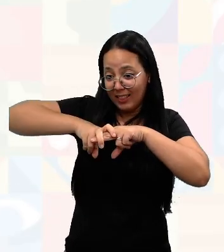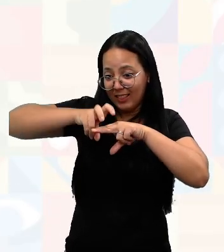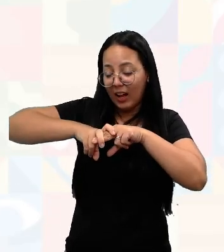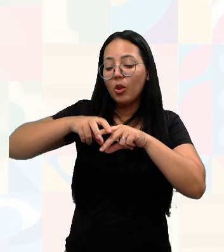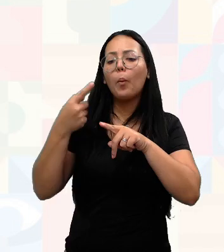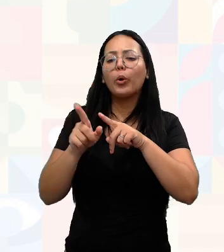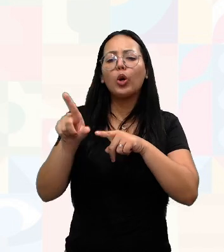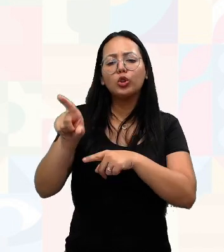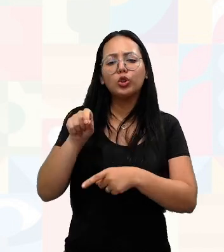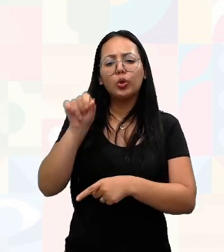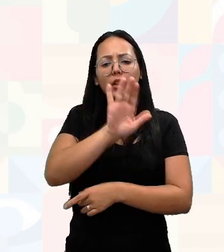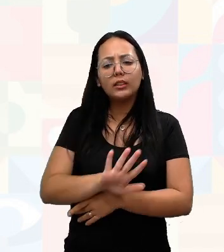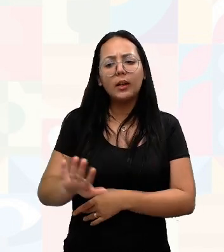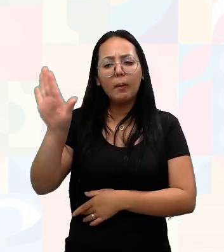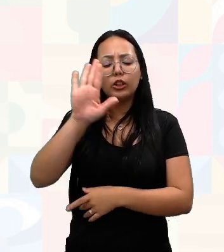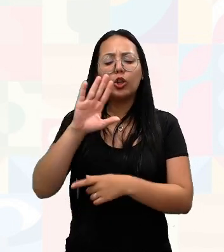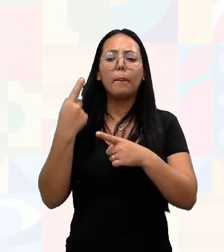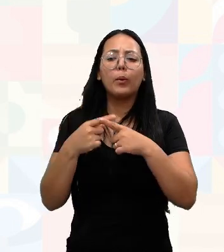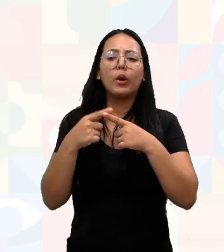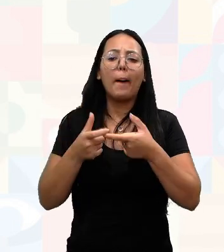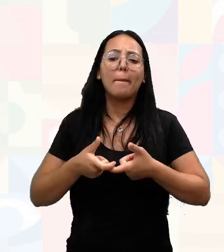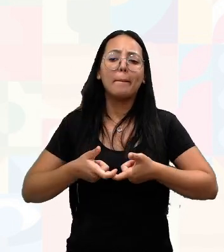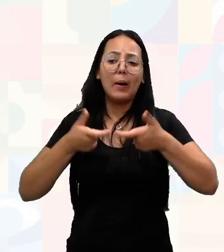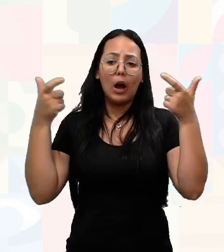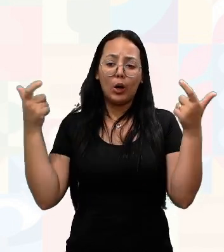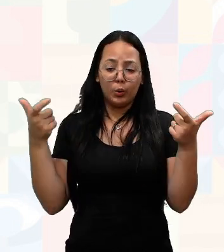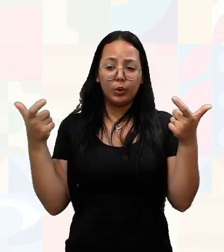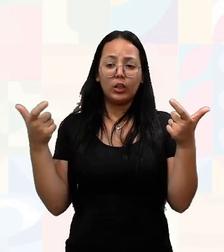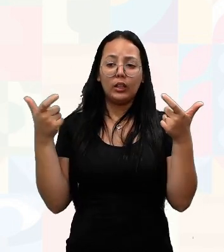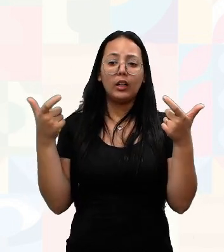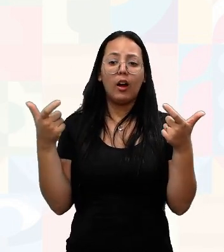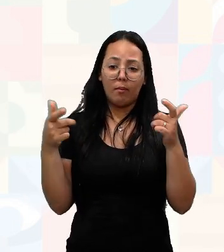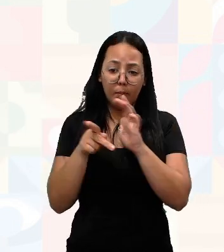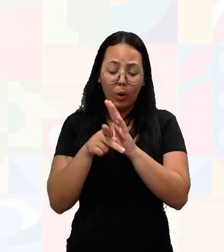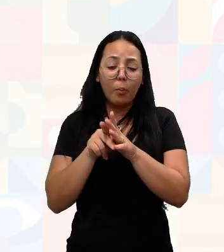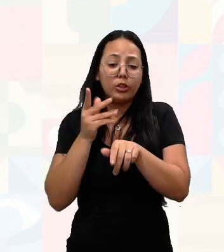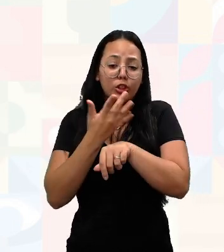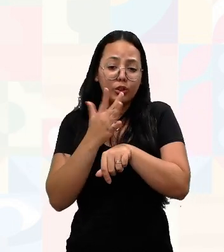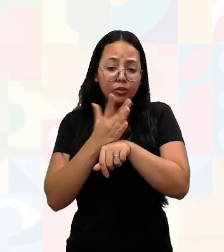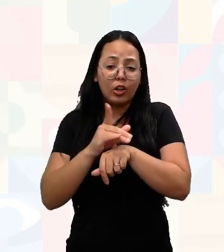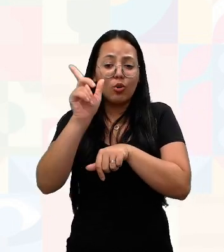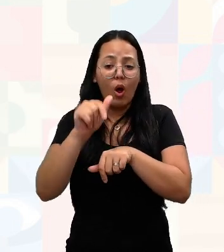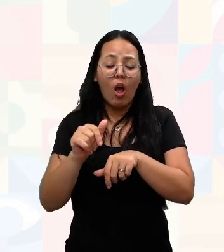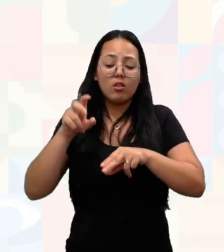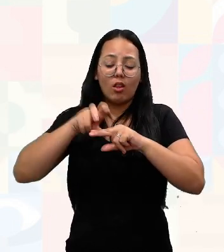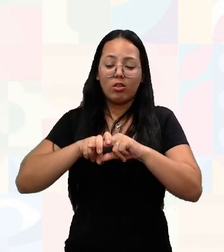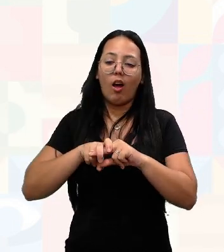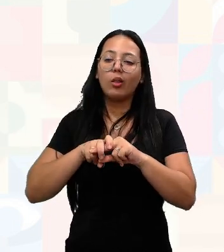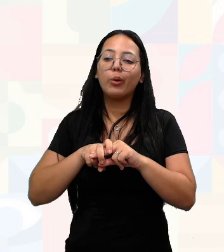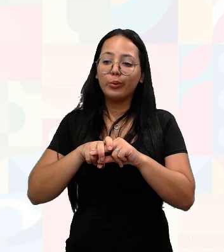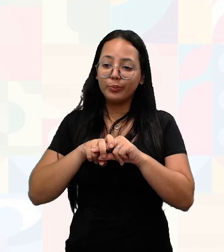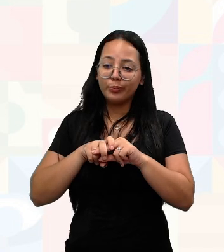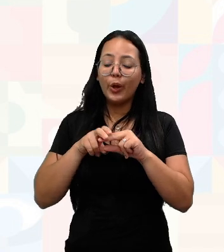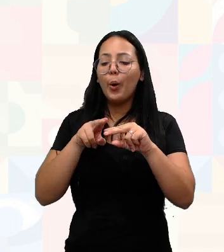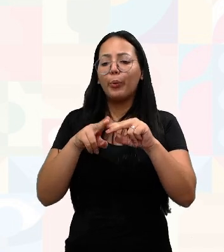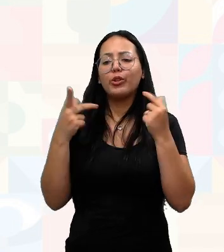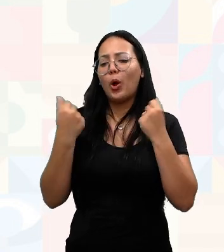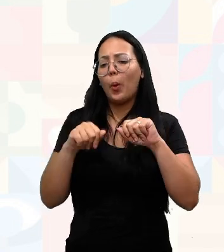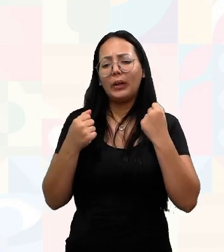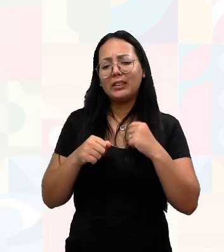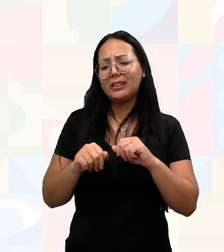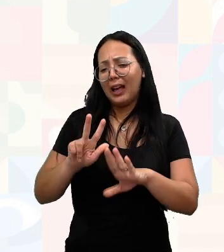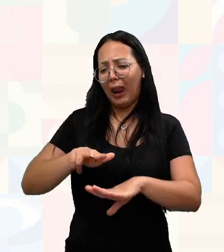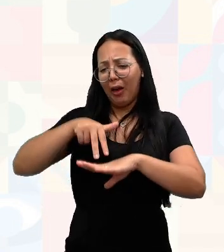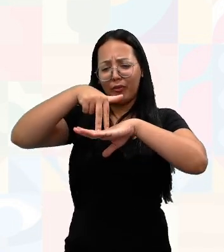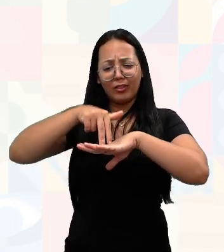essa imagem? Porque a grande maioria das atividades são desempenhadas sentados, então a pessoa nem precisa se levantar